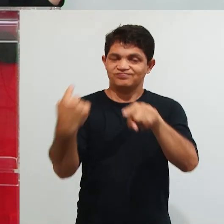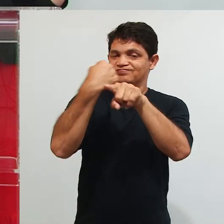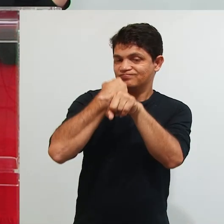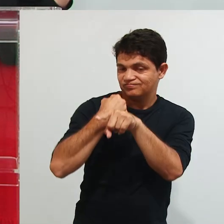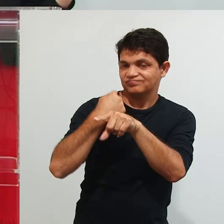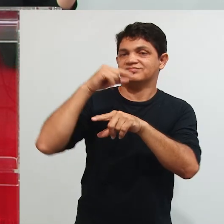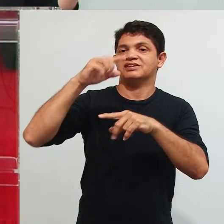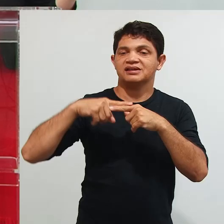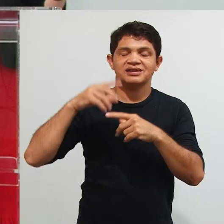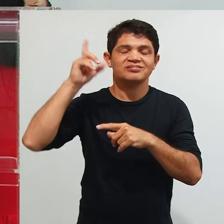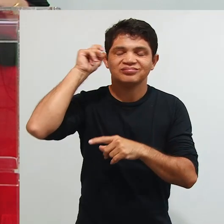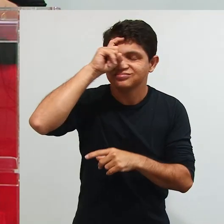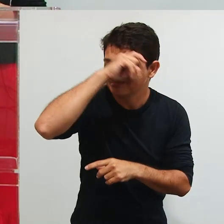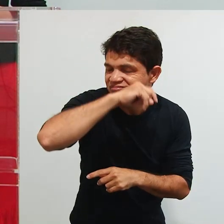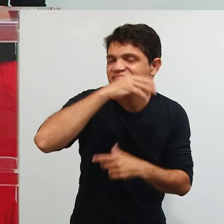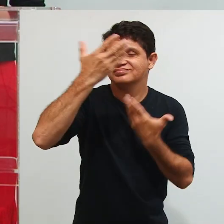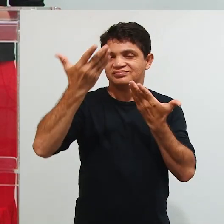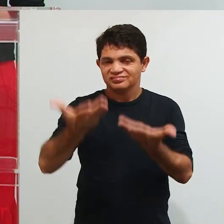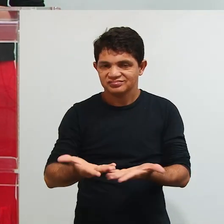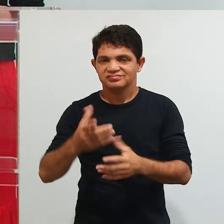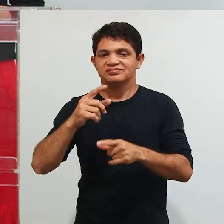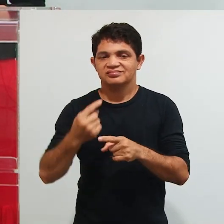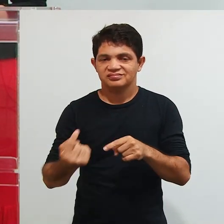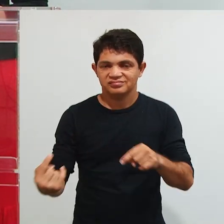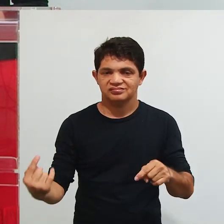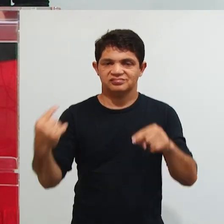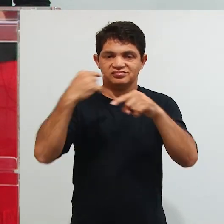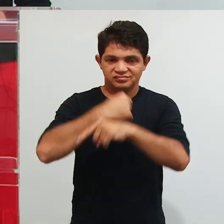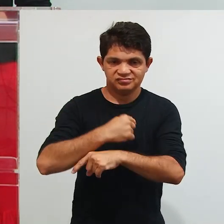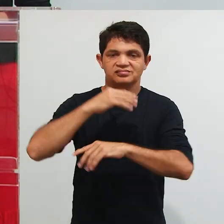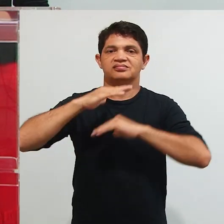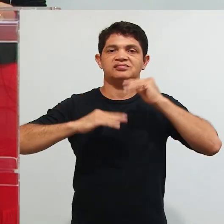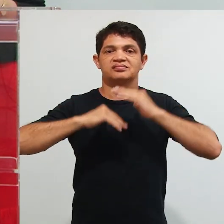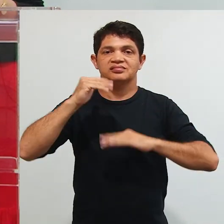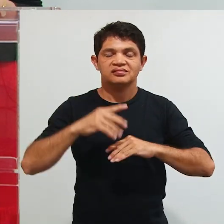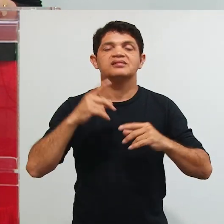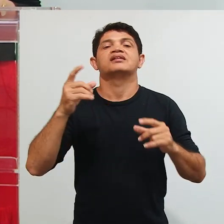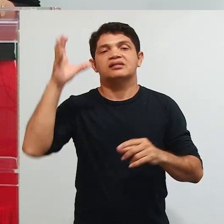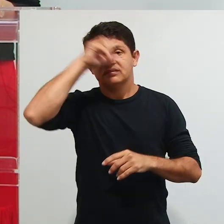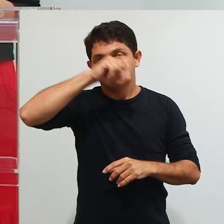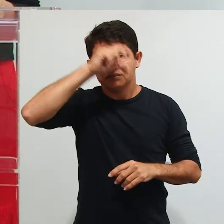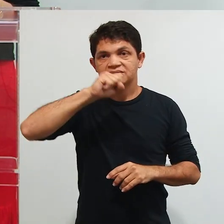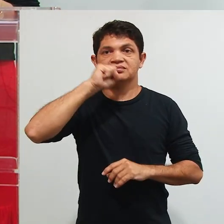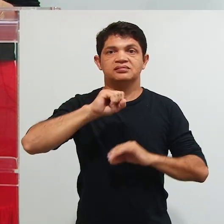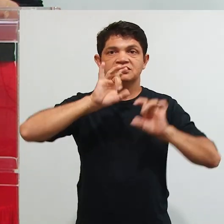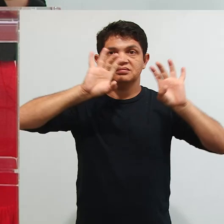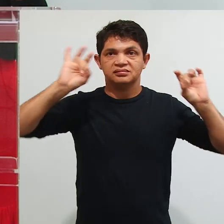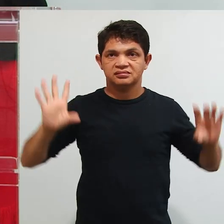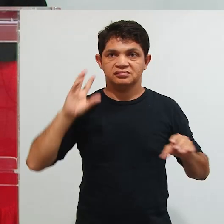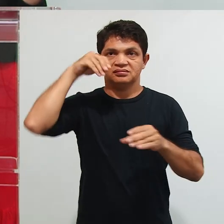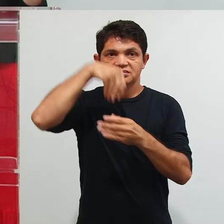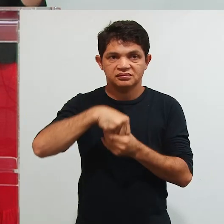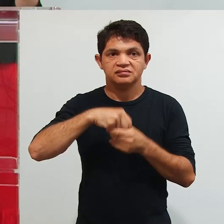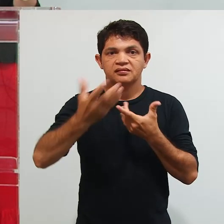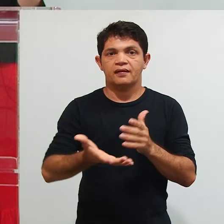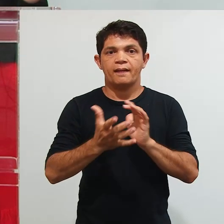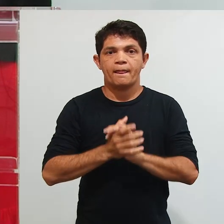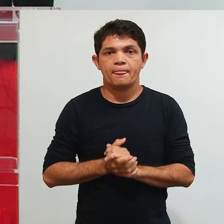de aprendizagem, o transtorno específico de aprendizagem, ele é